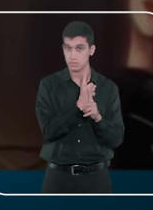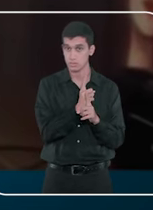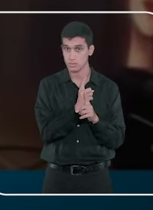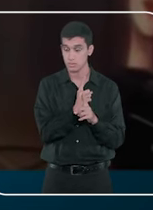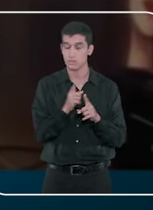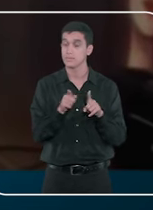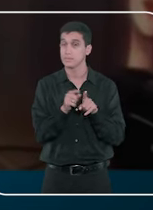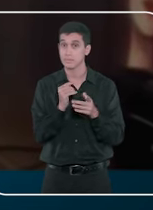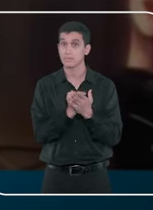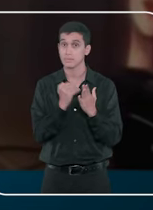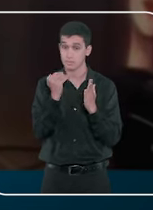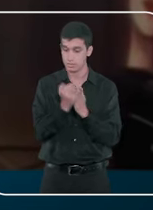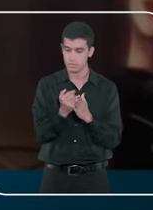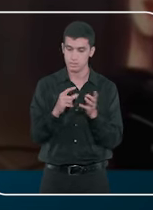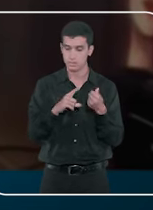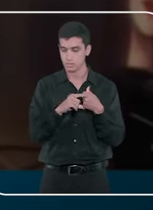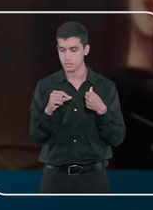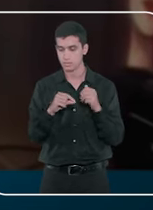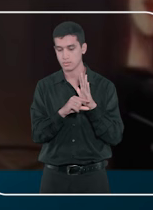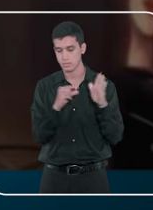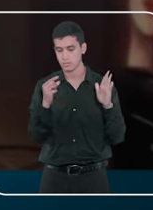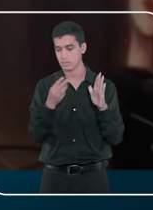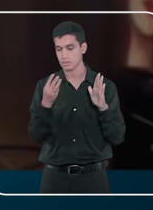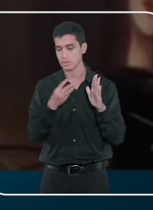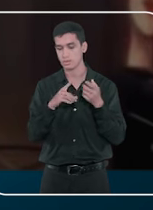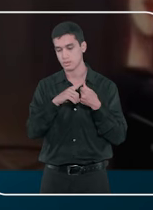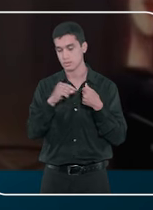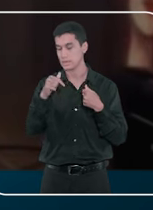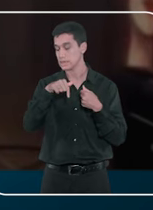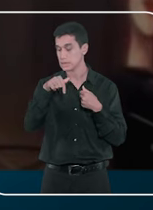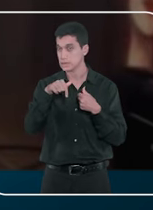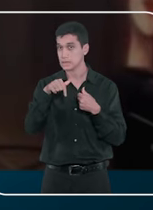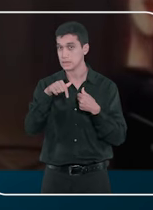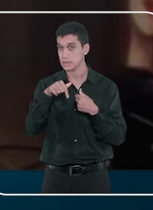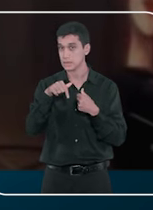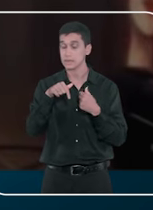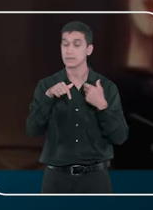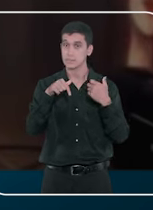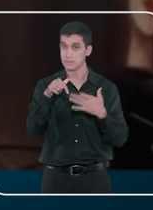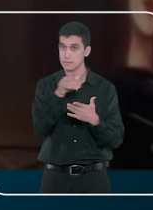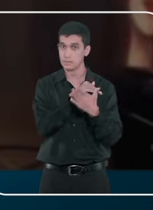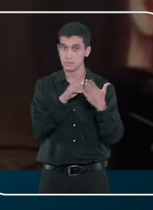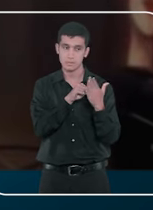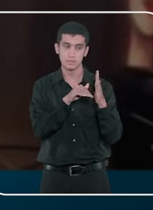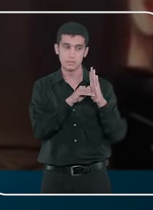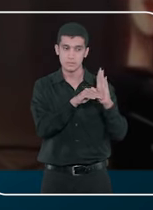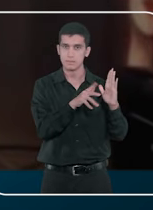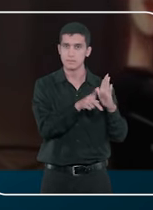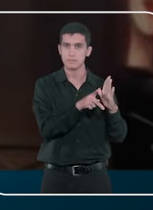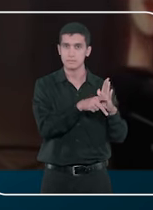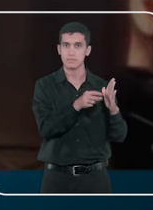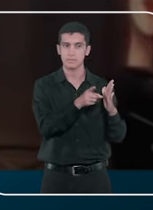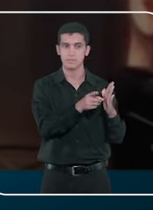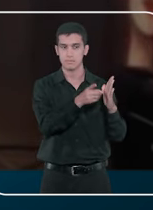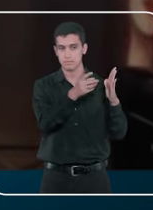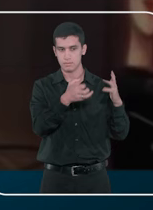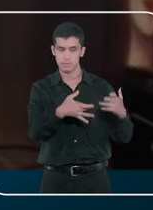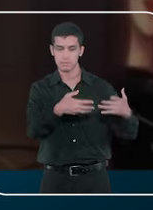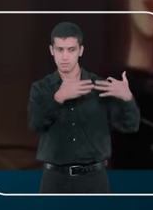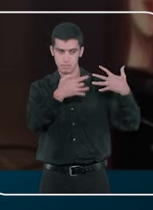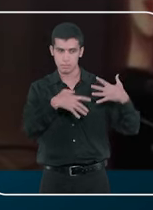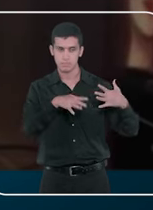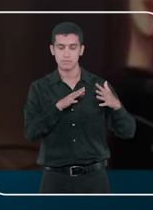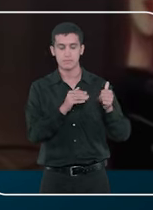E ainda o parágrafo terceiro deste artigo 7º, que diz que a colaboração e os depoimentos serão mantidos em